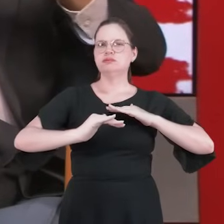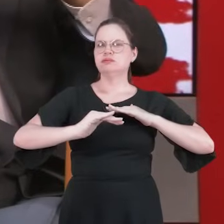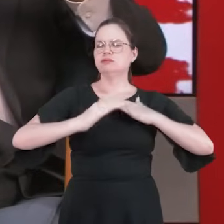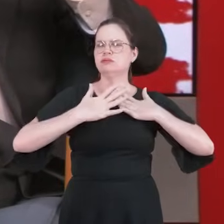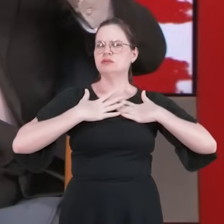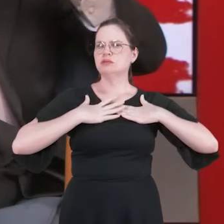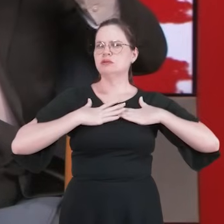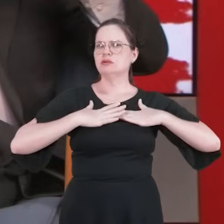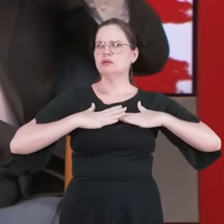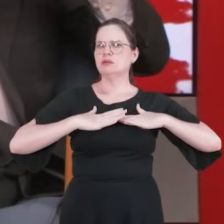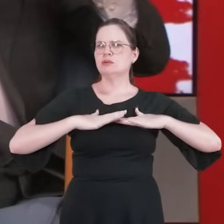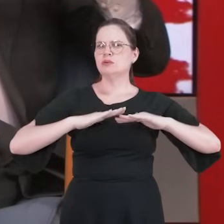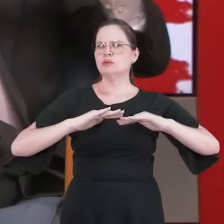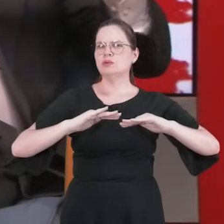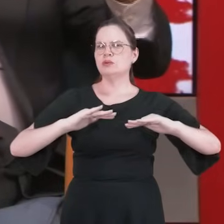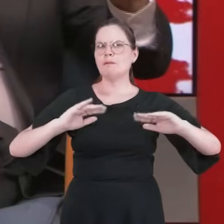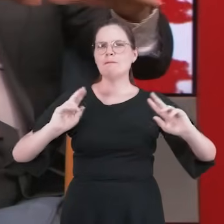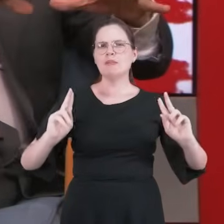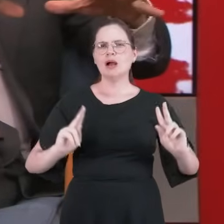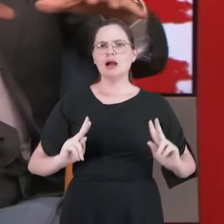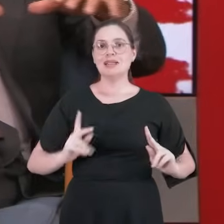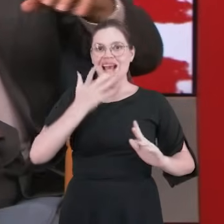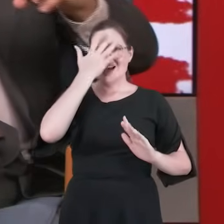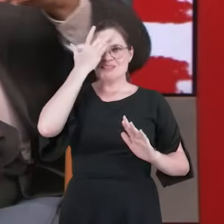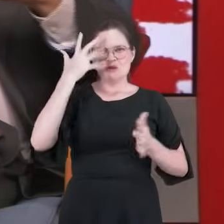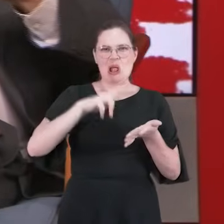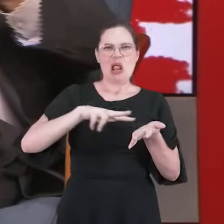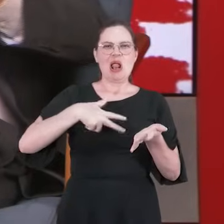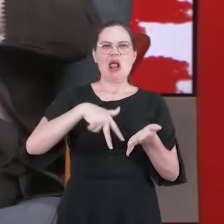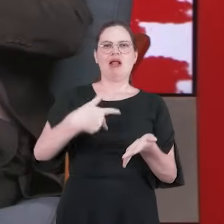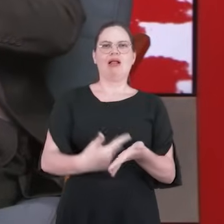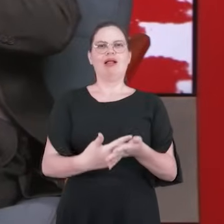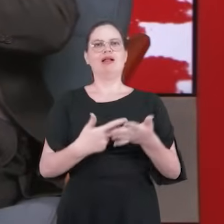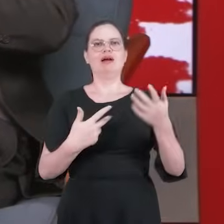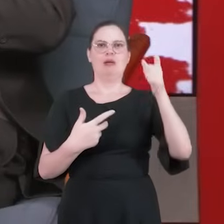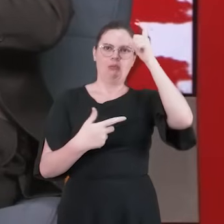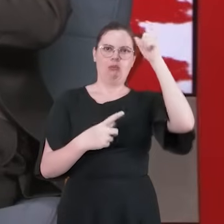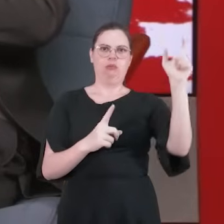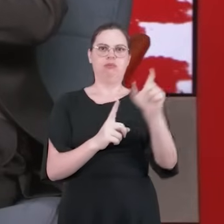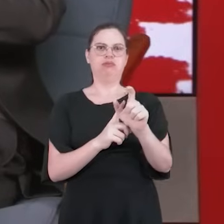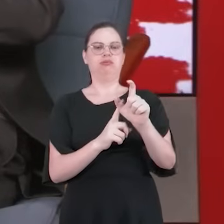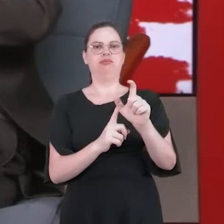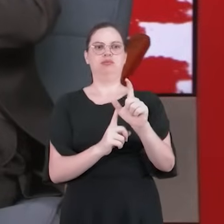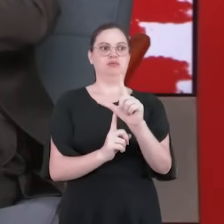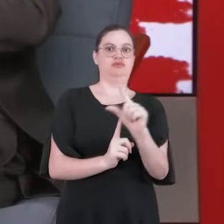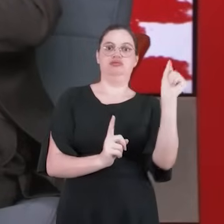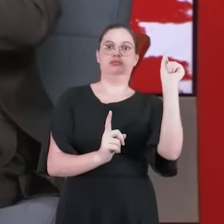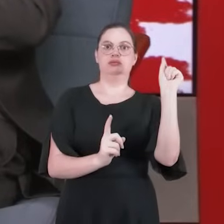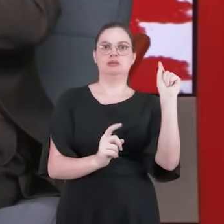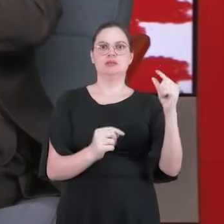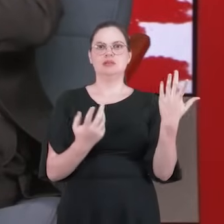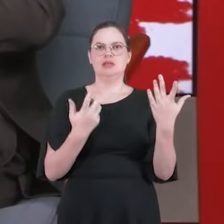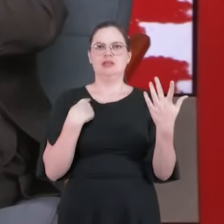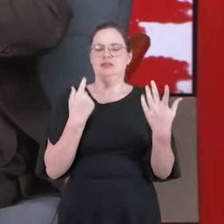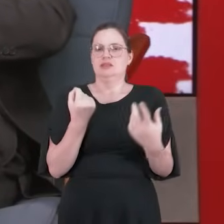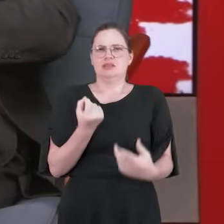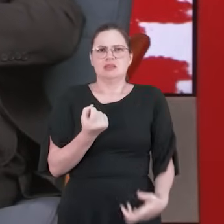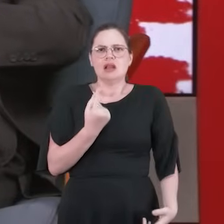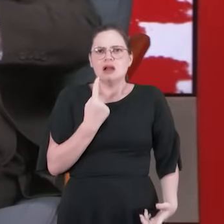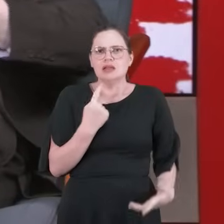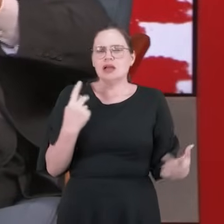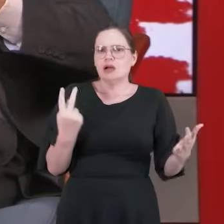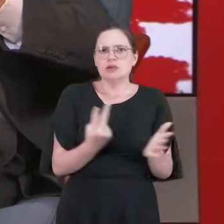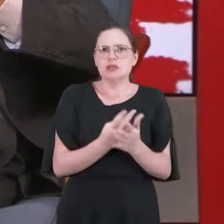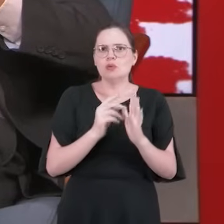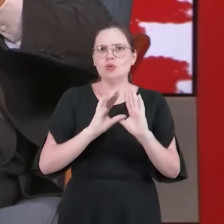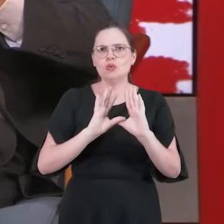Todas aquelas pessoas que caíam, todas aquelas coisas assim estranhas que